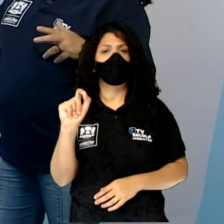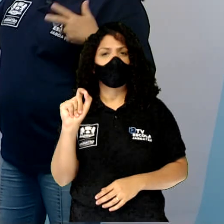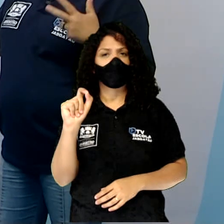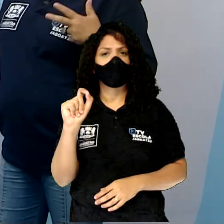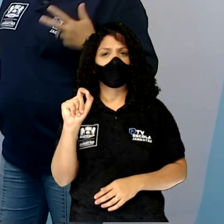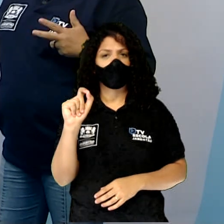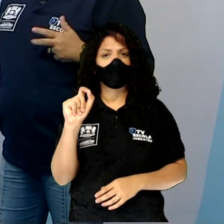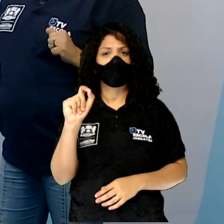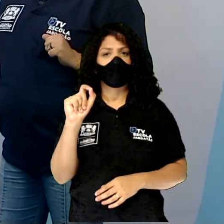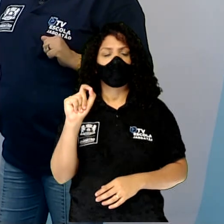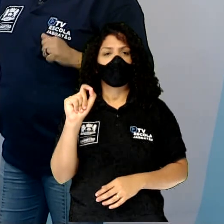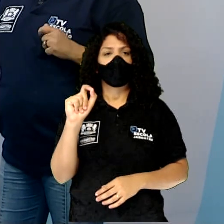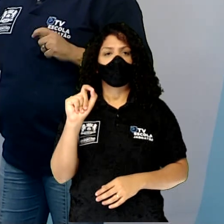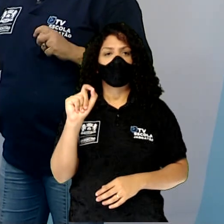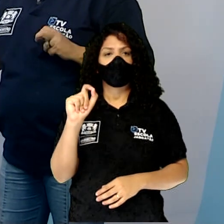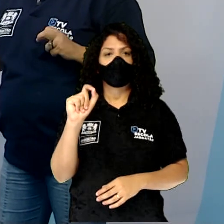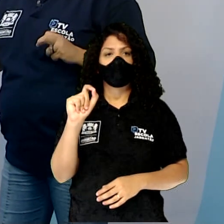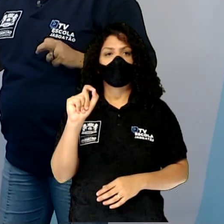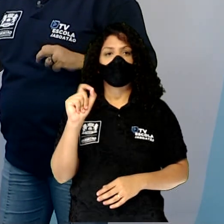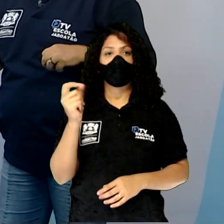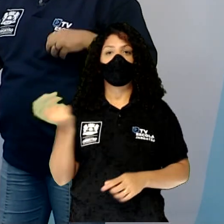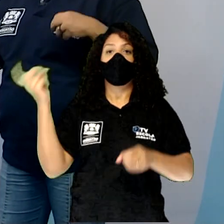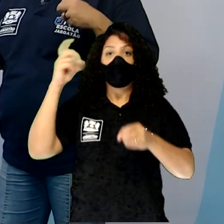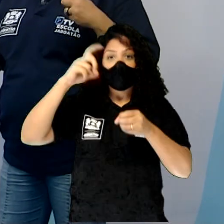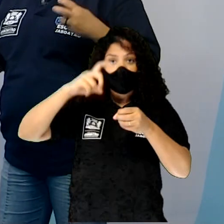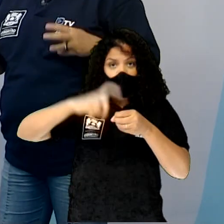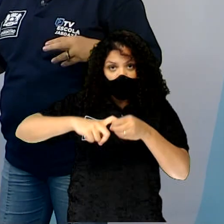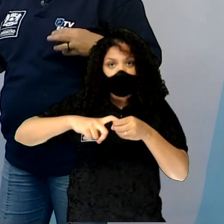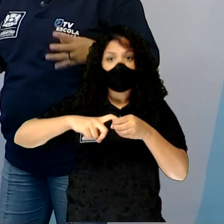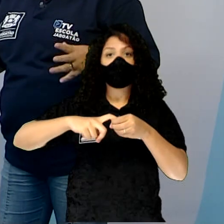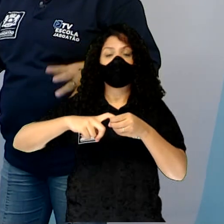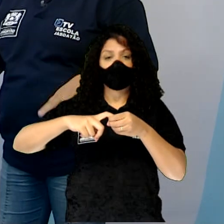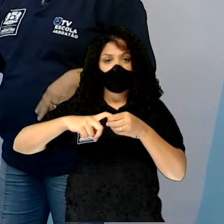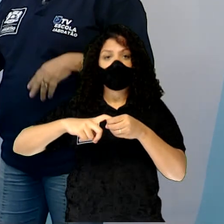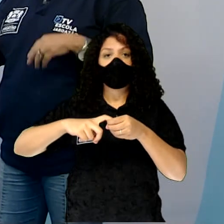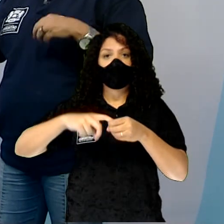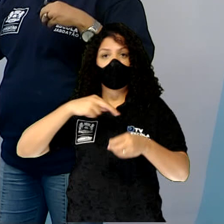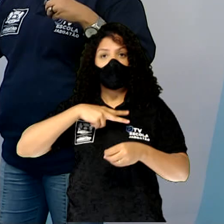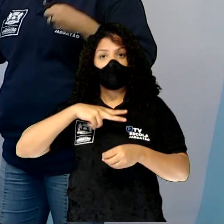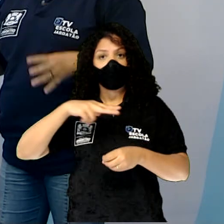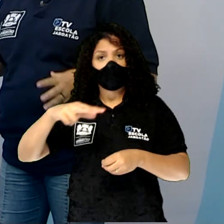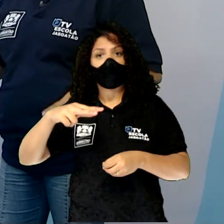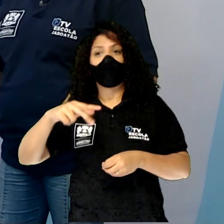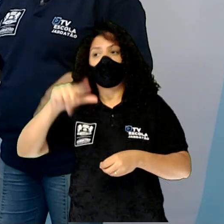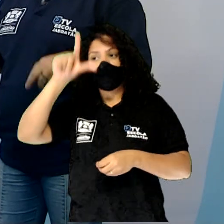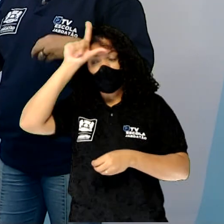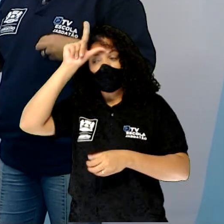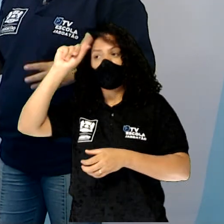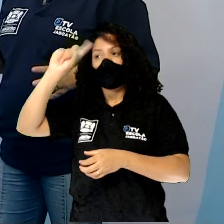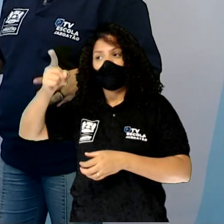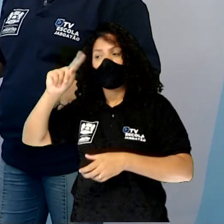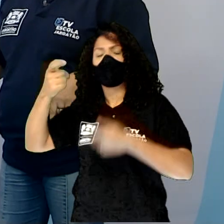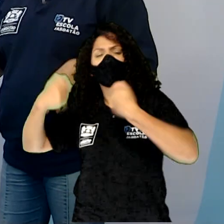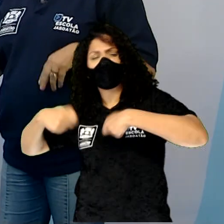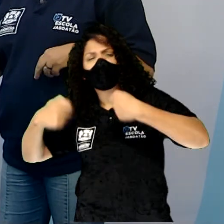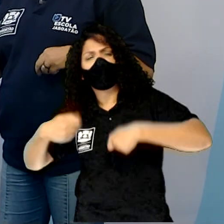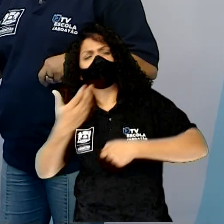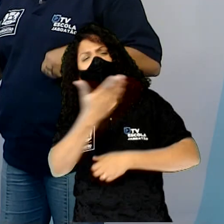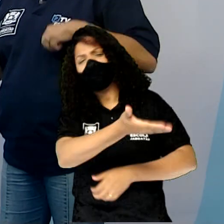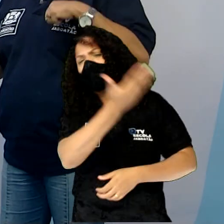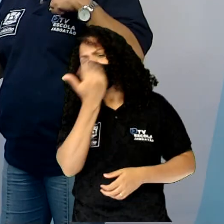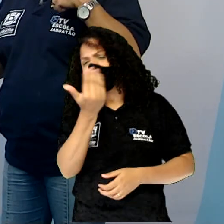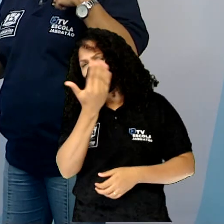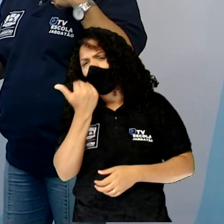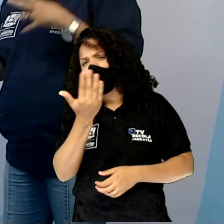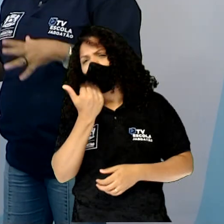coroa portuguesa voltasse para Portugal para governar. Ficava chamando Dom João, volte, nós estamos precisando de você aqui, você tem que voltar, deixa aí